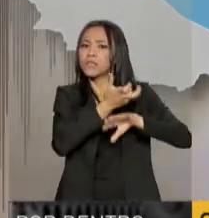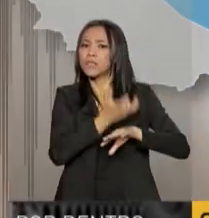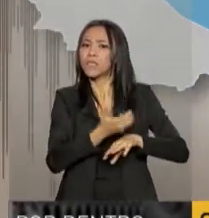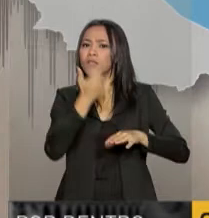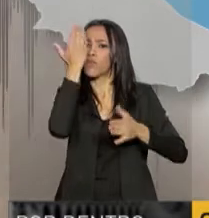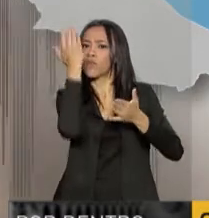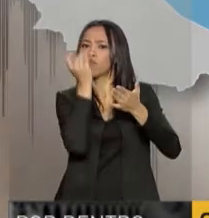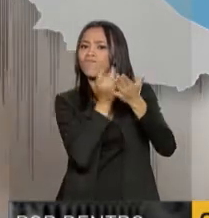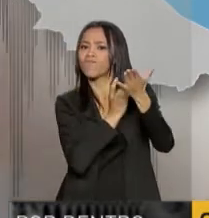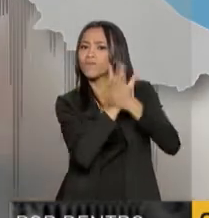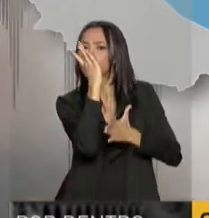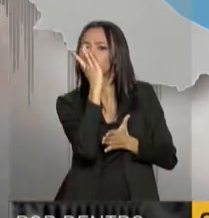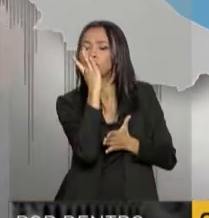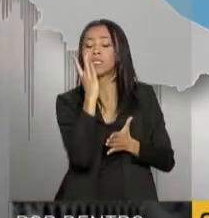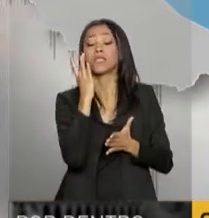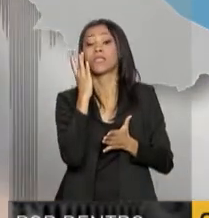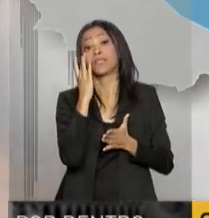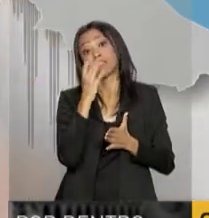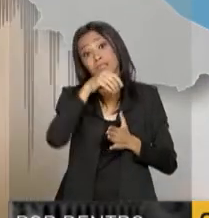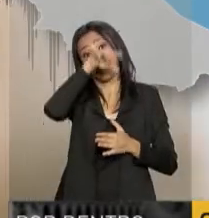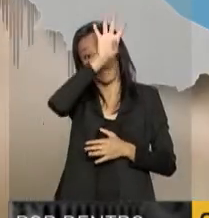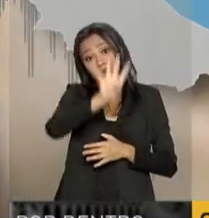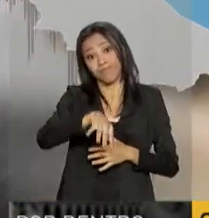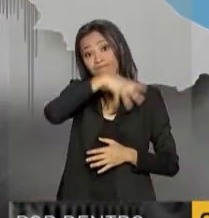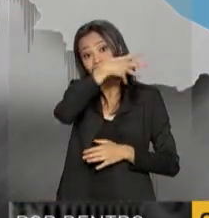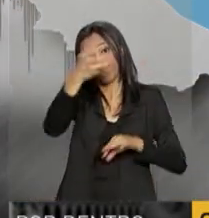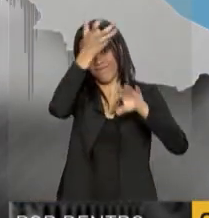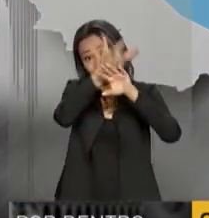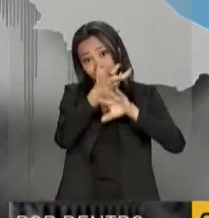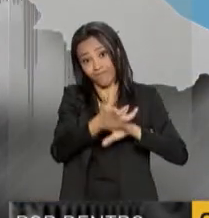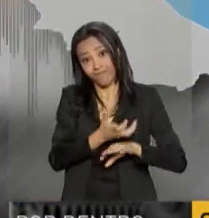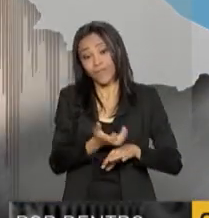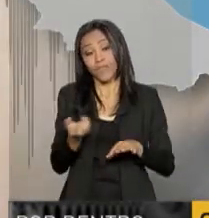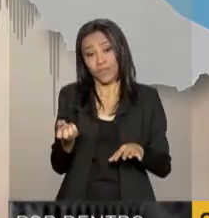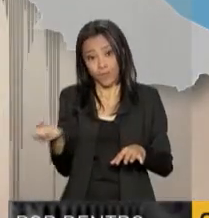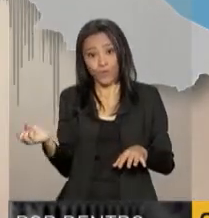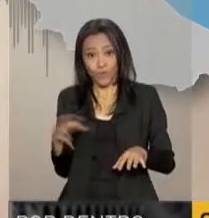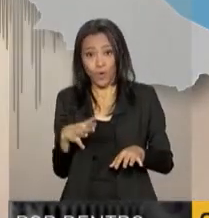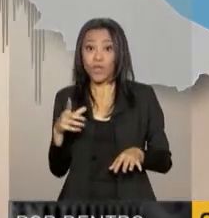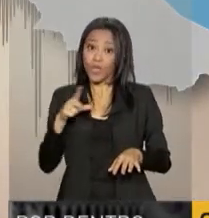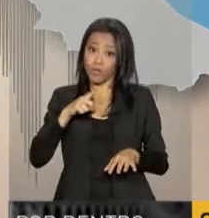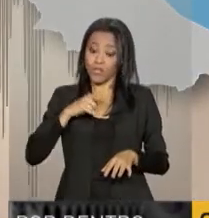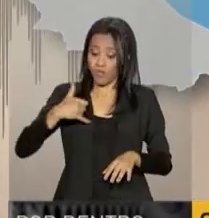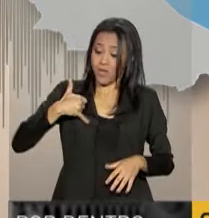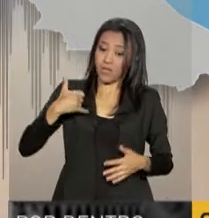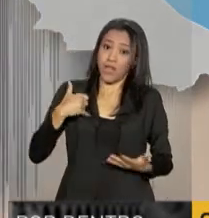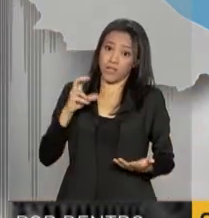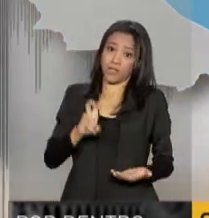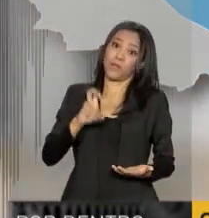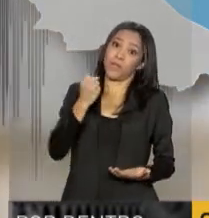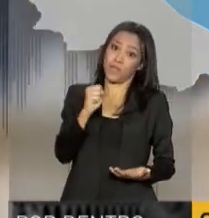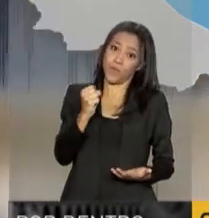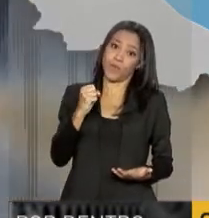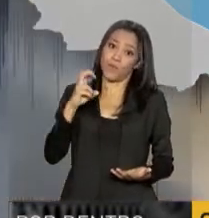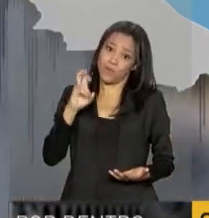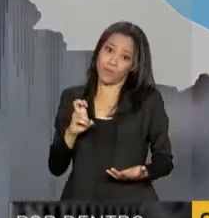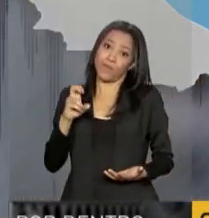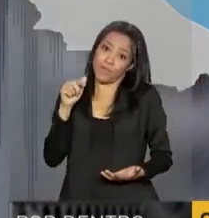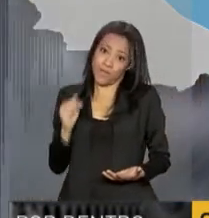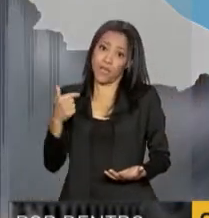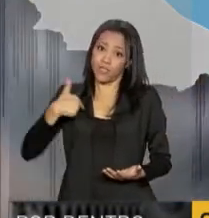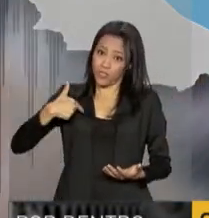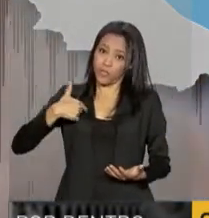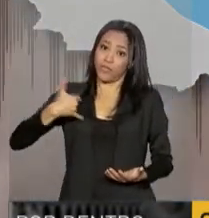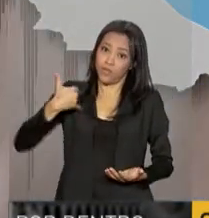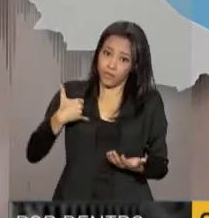da grade curricular dos alunos novos poços assim dizer eu tenho os meus 58 anos de idade e 57 58 anos de